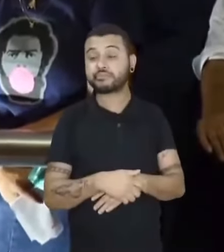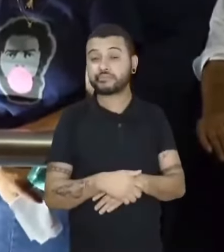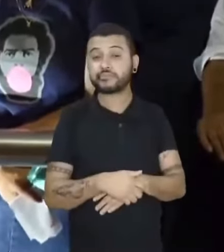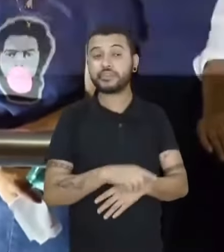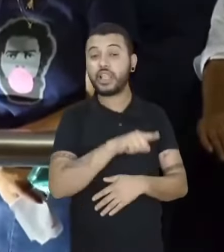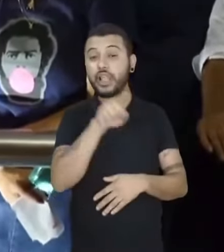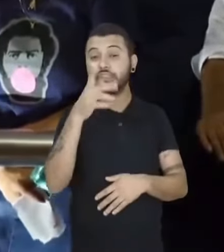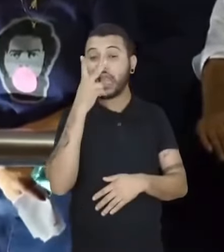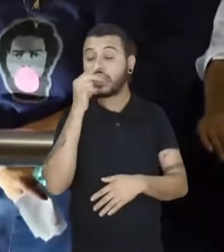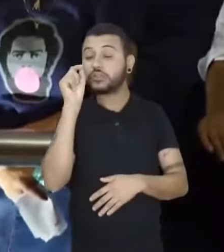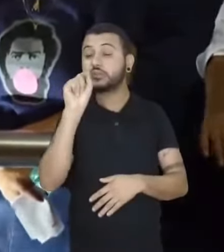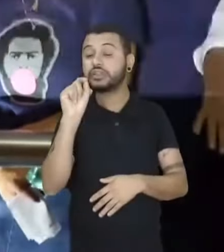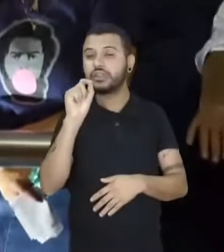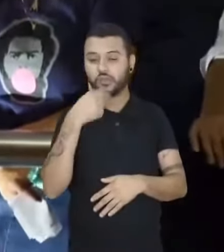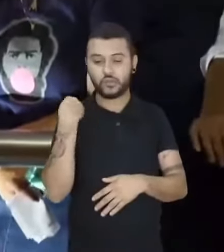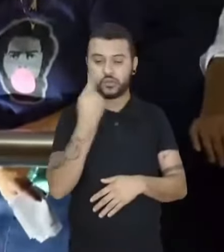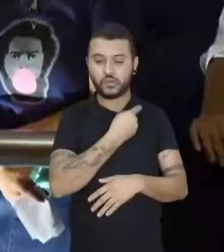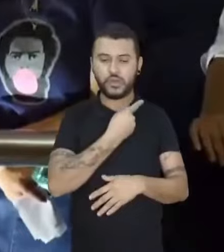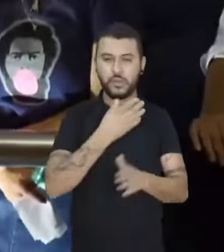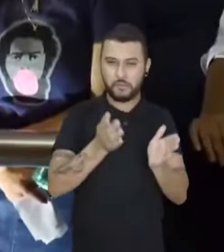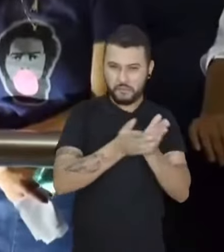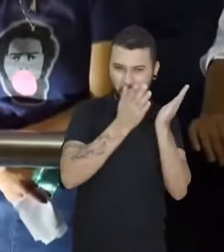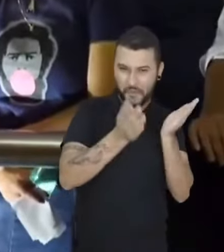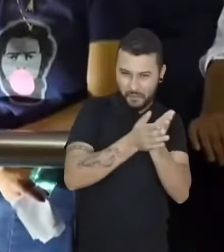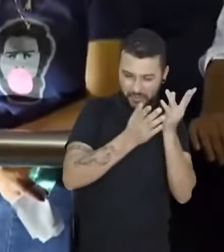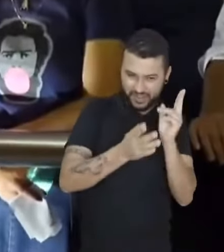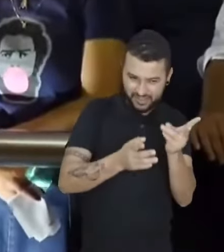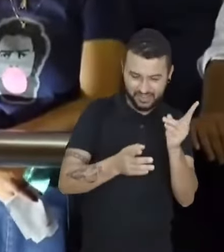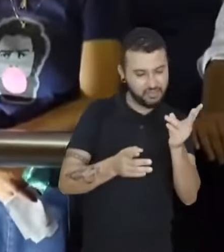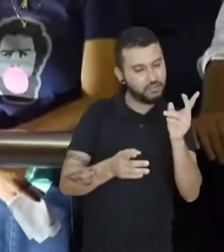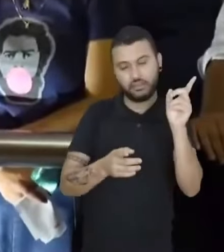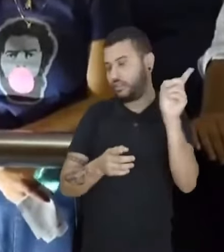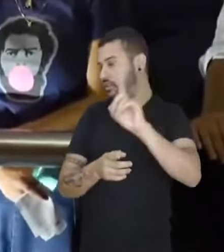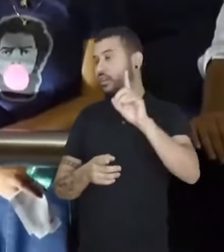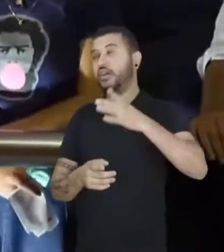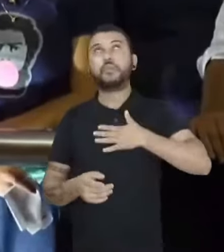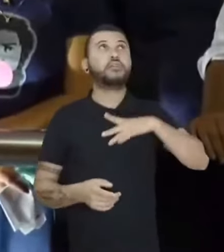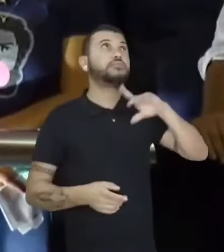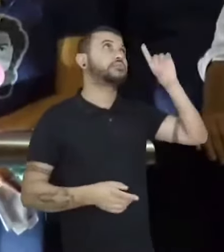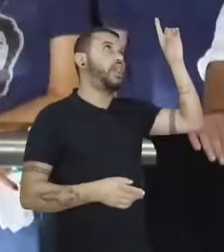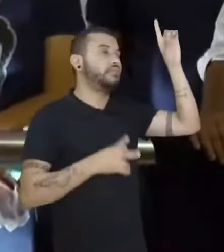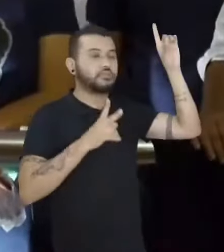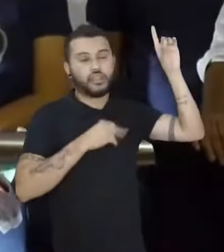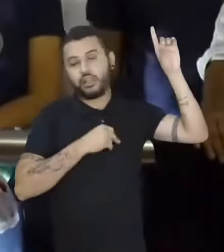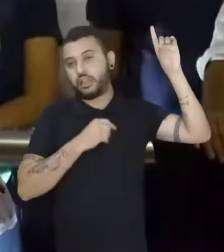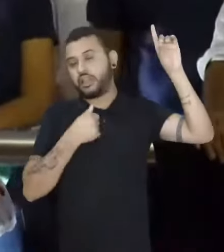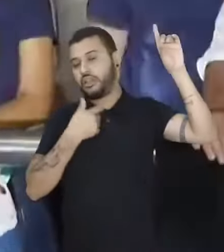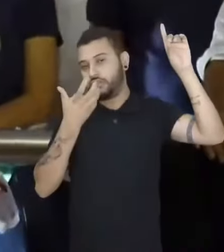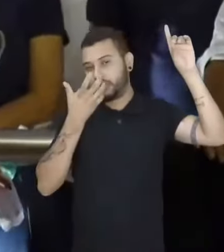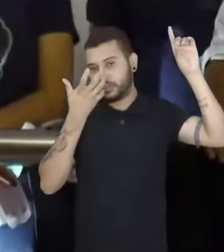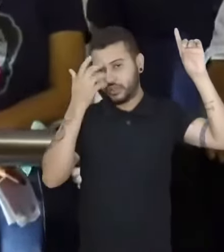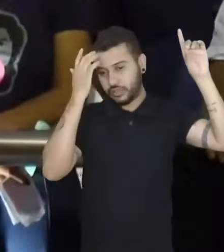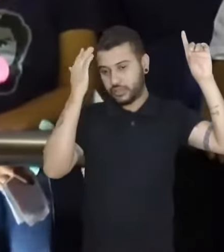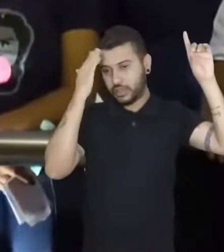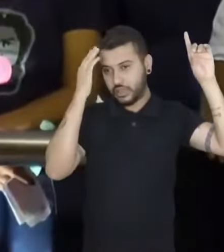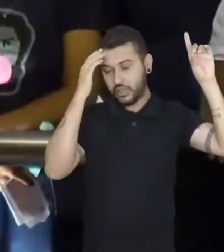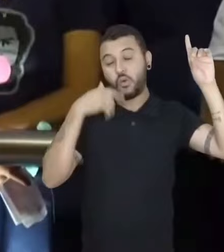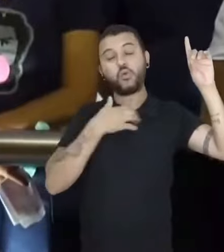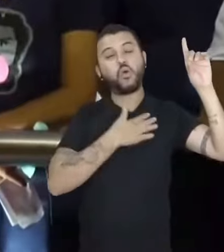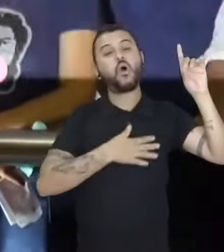Eles acham que nós gostamos de ser pobre. Eu, por Deus do céu, eu gosto que a pessoa tome